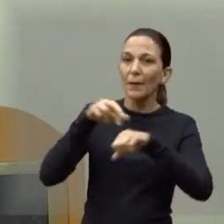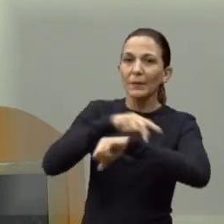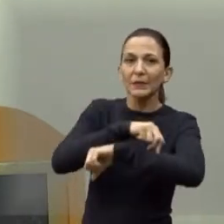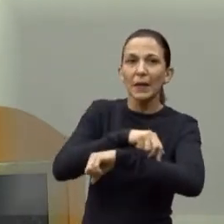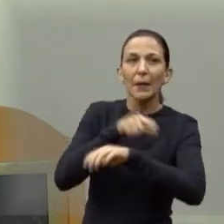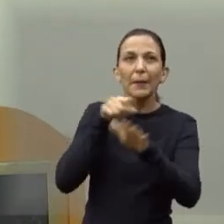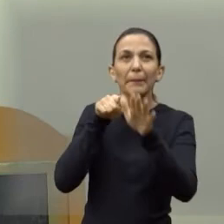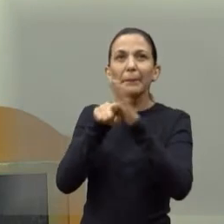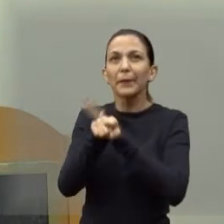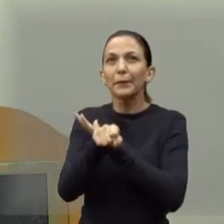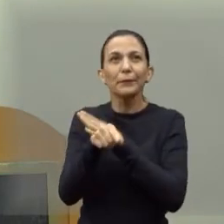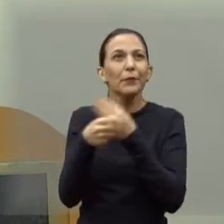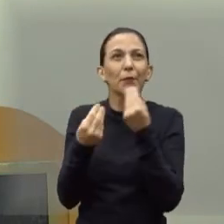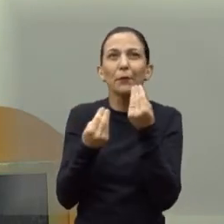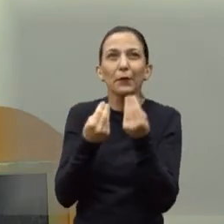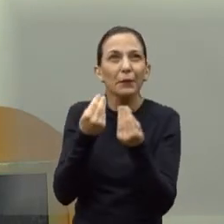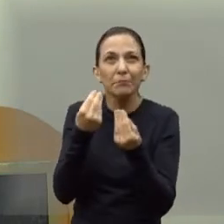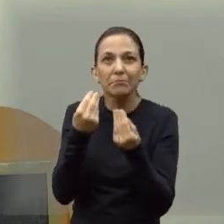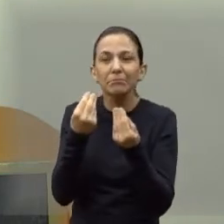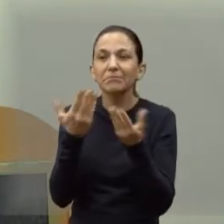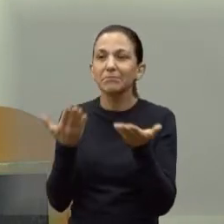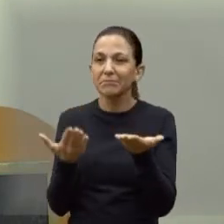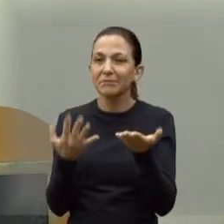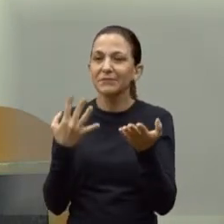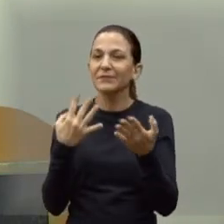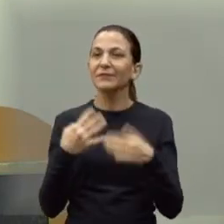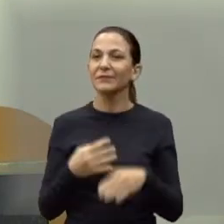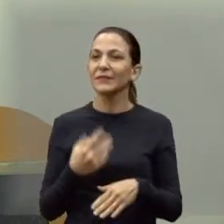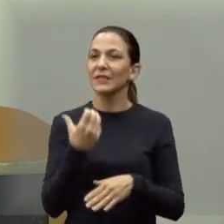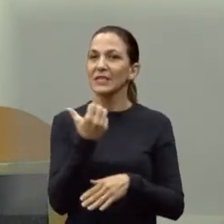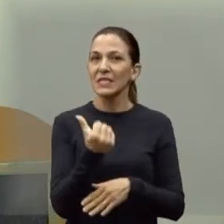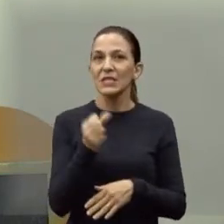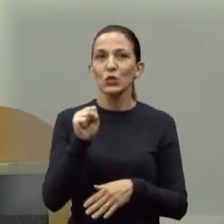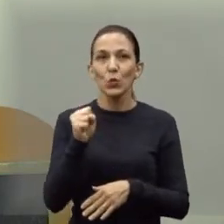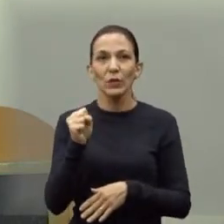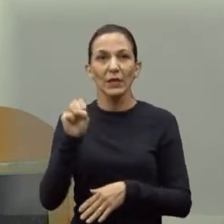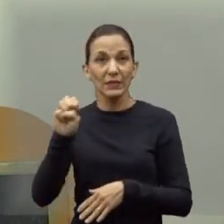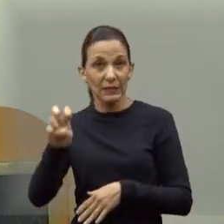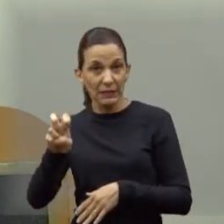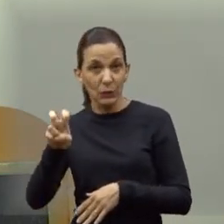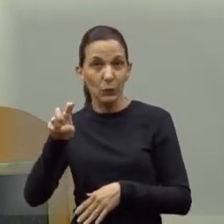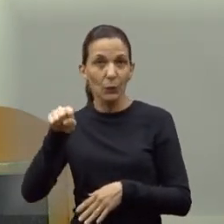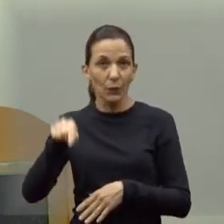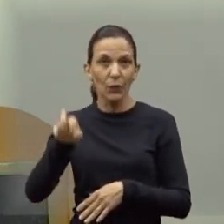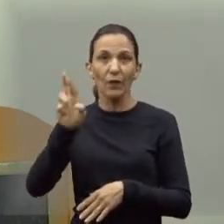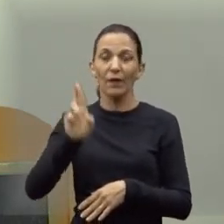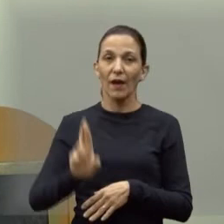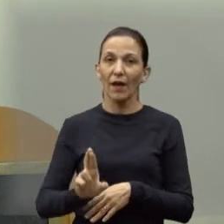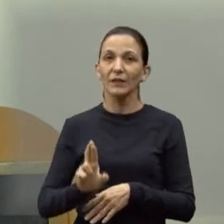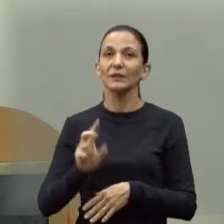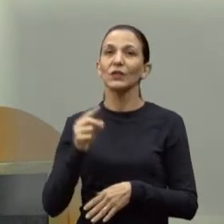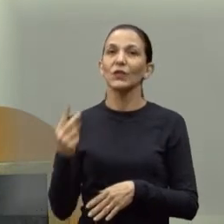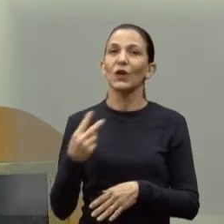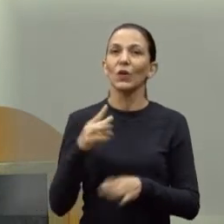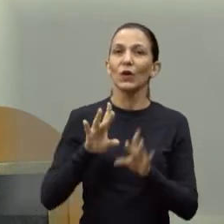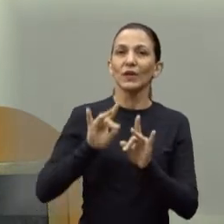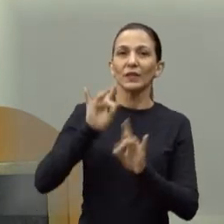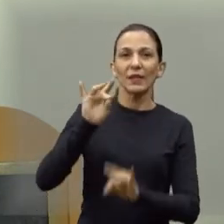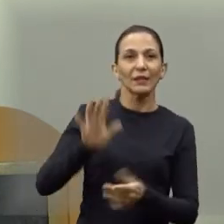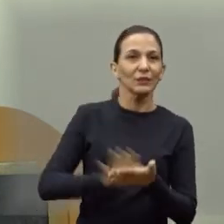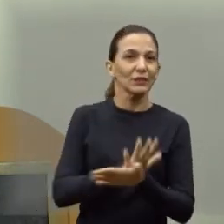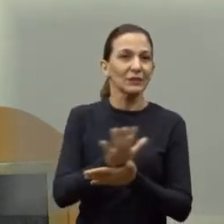feito. O investimento total será da ordem de R$ 685 mil, com custos não detalhados